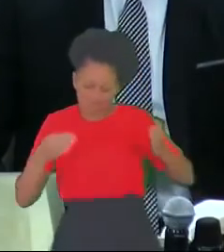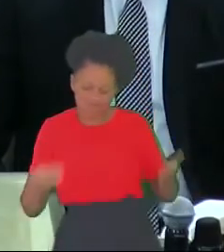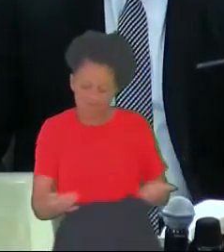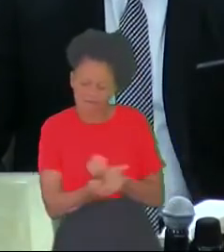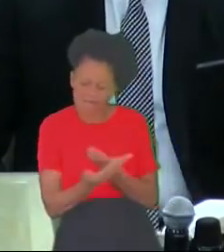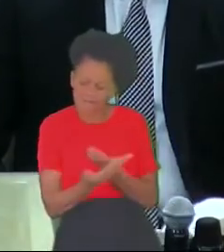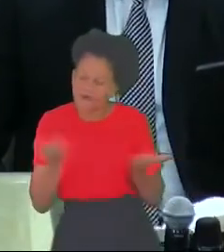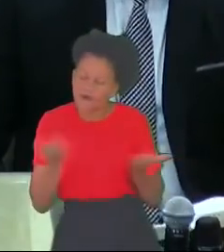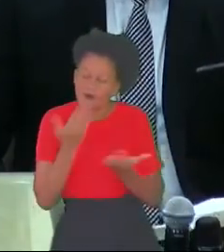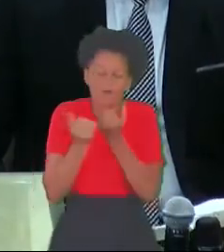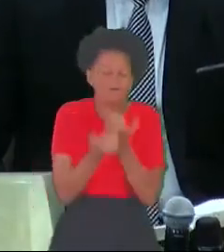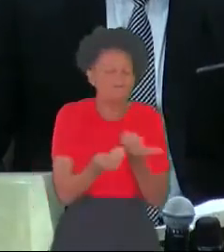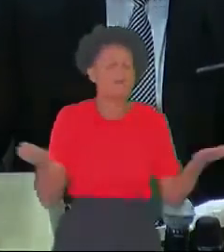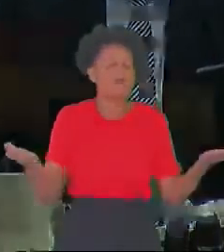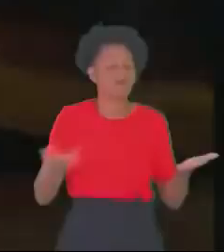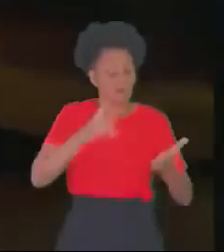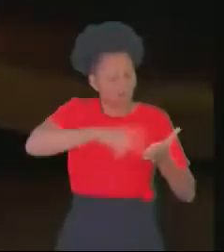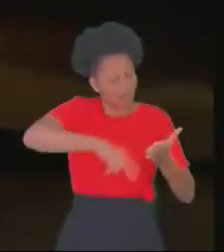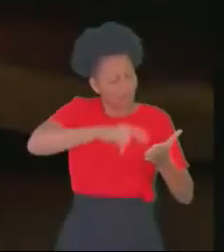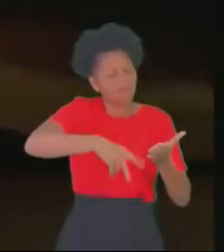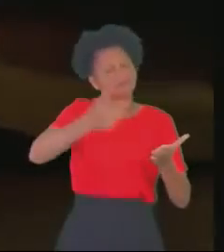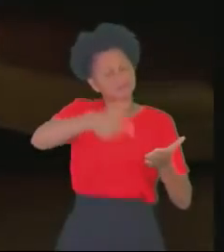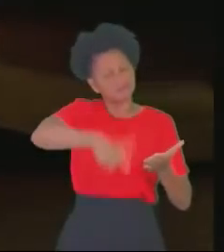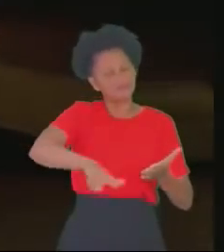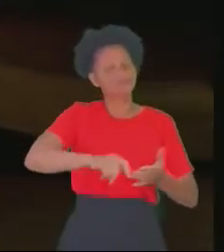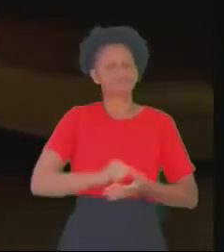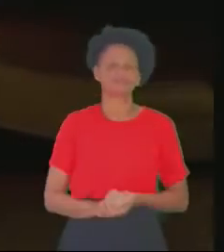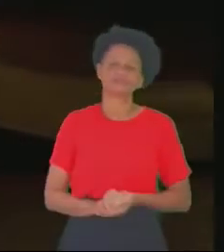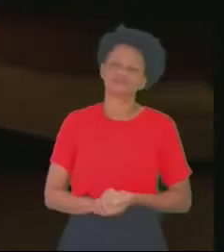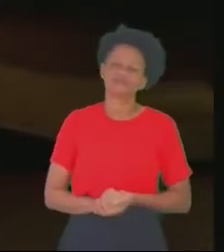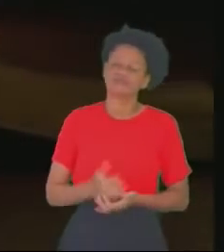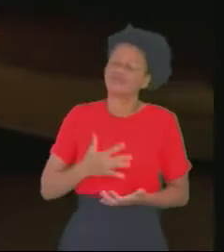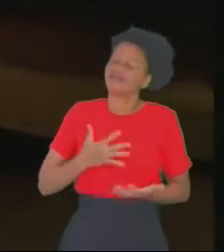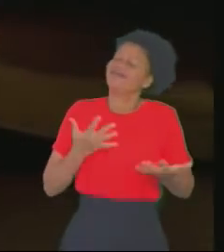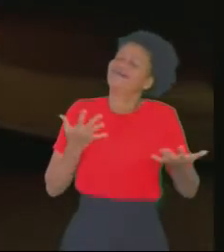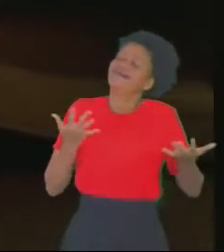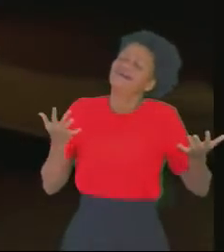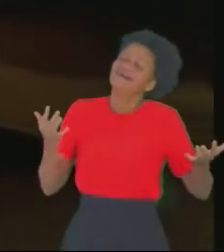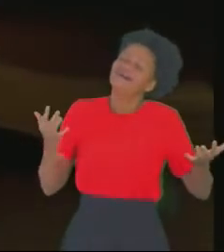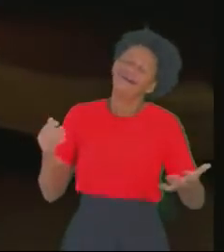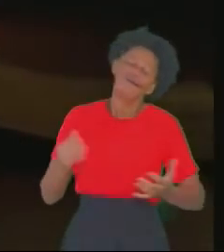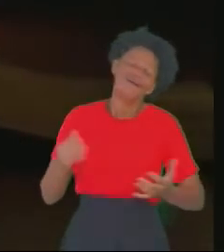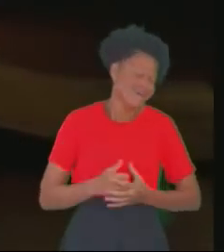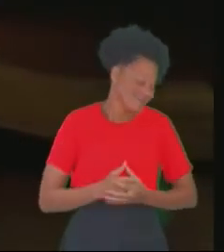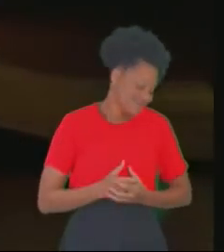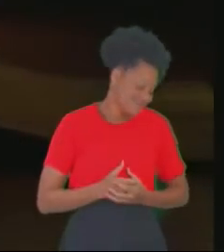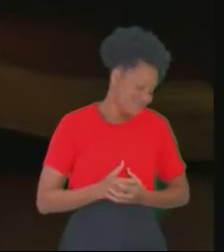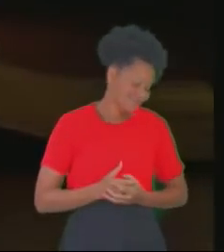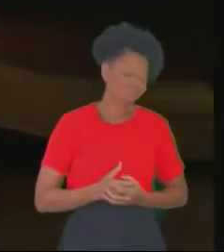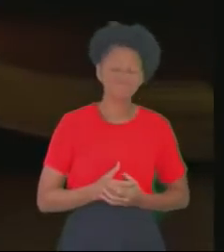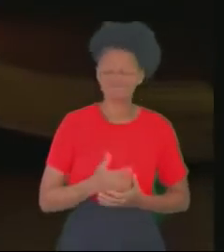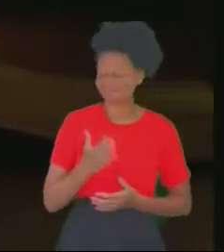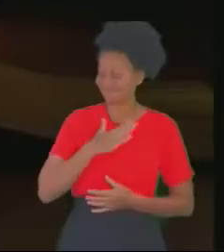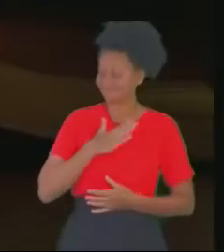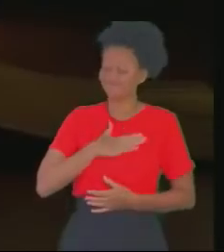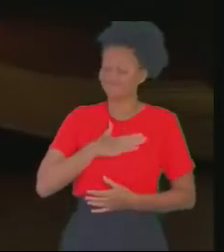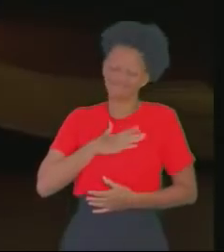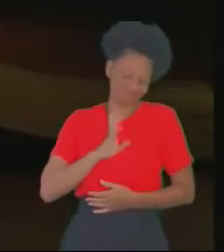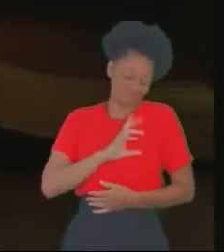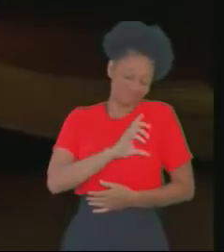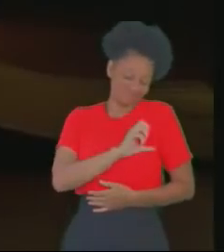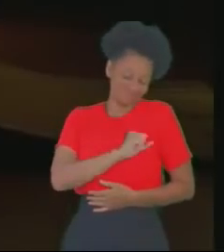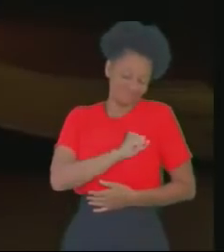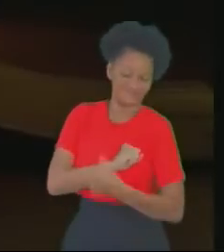leia de novo. Tem aí a revelação. Glória a Deus. Ah, se viesse o meu amado para o seu